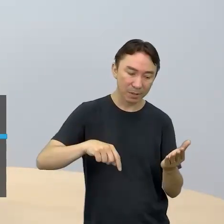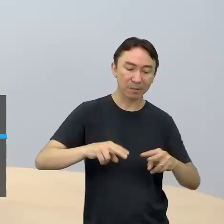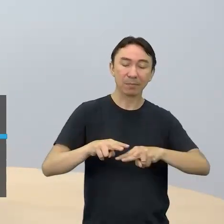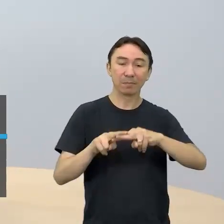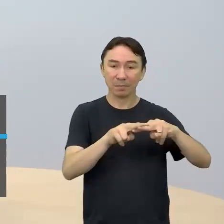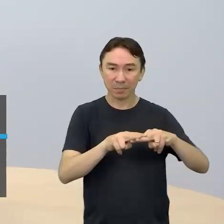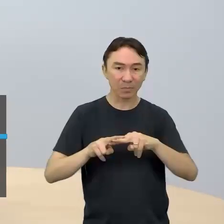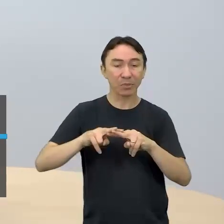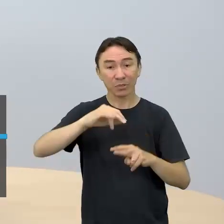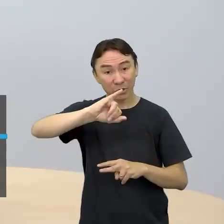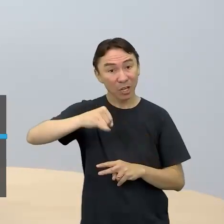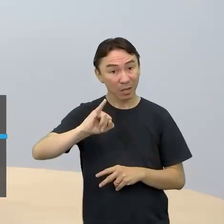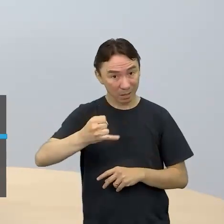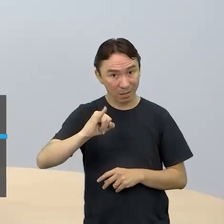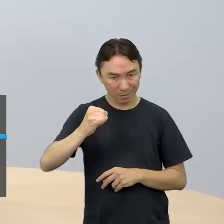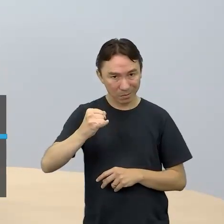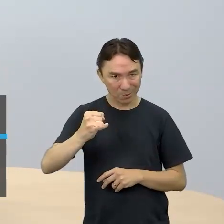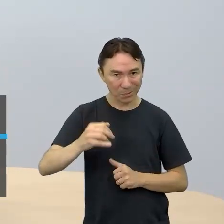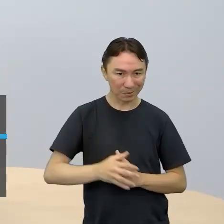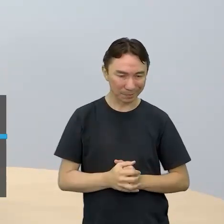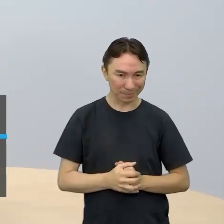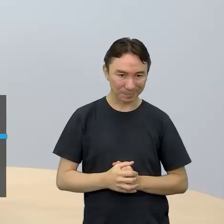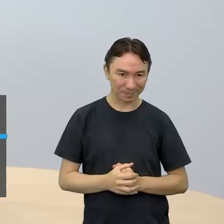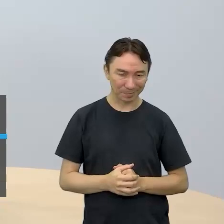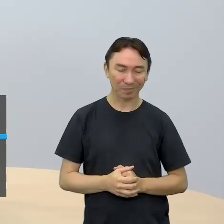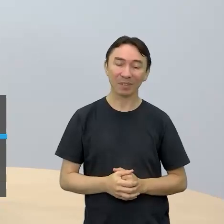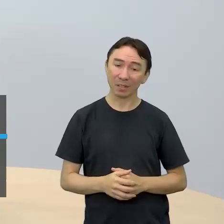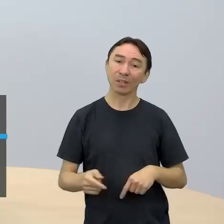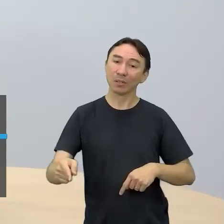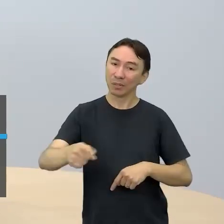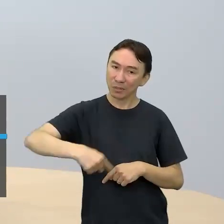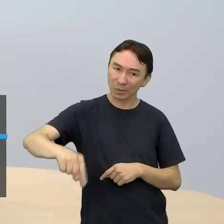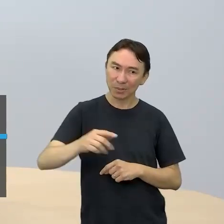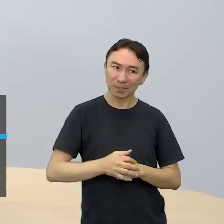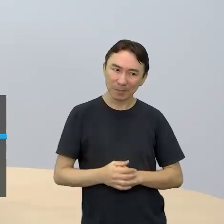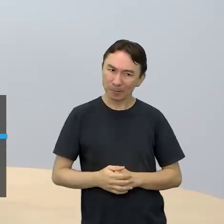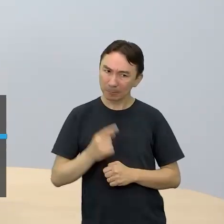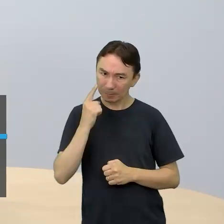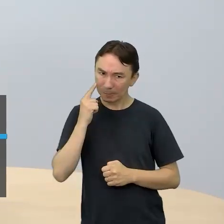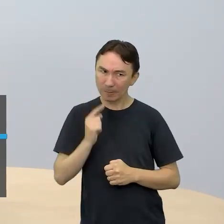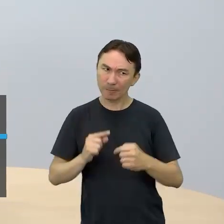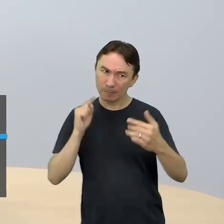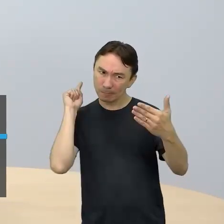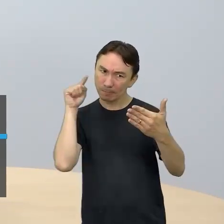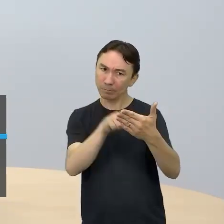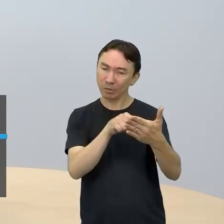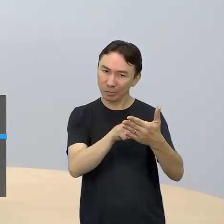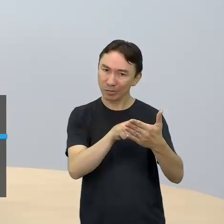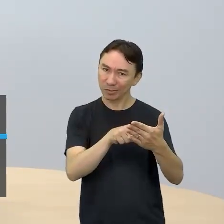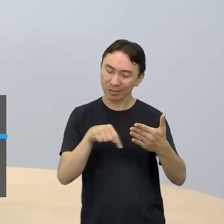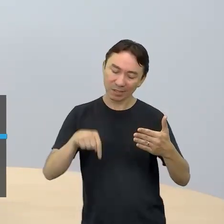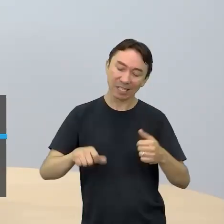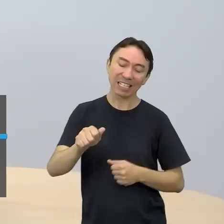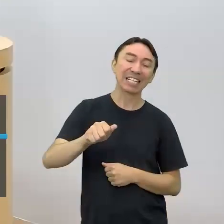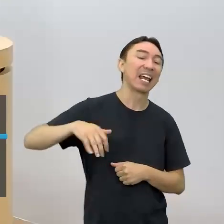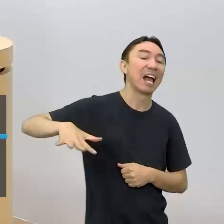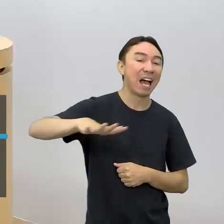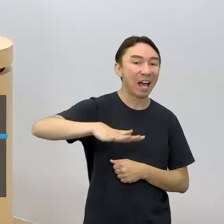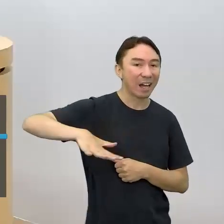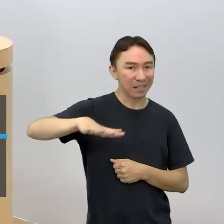janeiro. Vai ser o nosso eixo norteador da área de linguagem, como vocês verão a seguir. E por que é importante falar